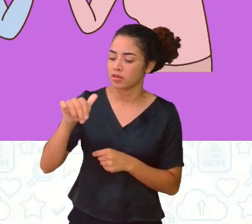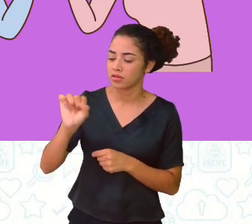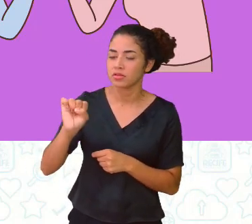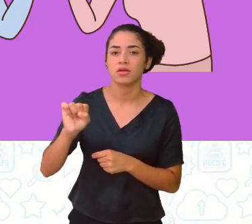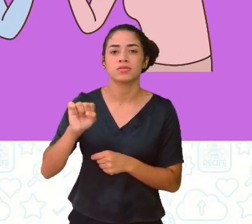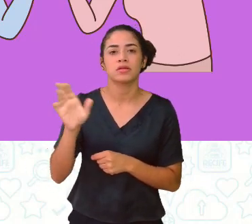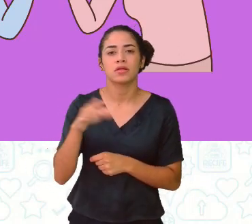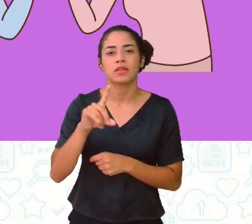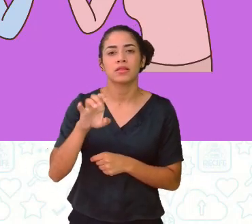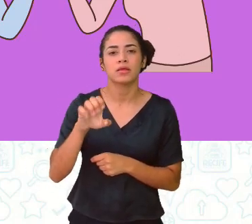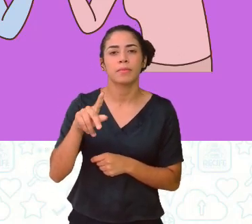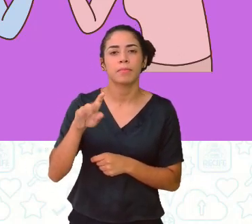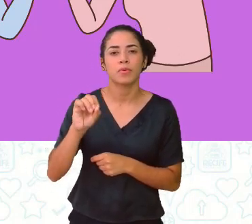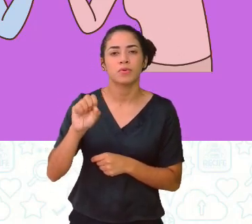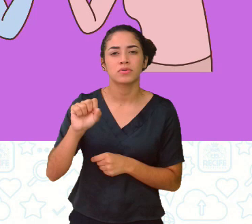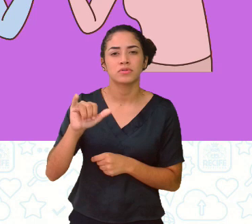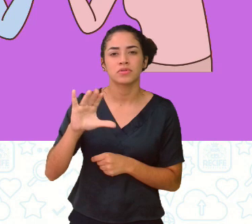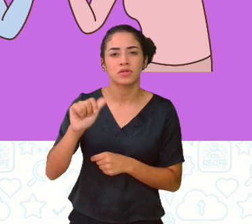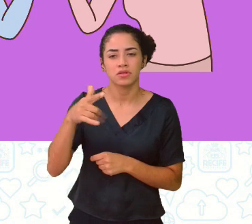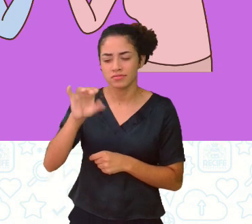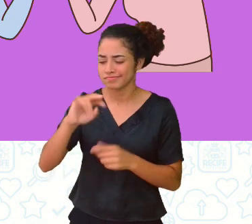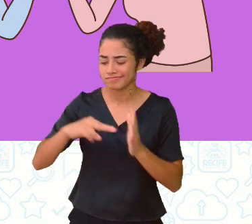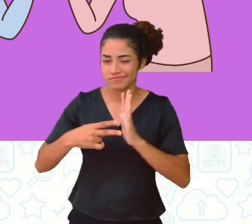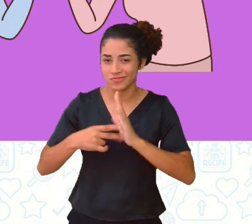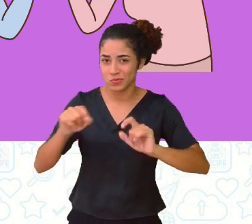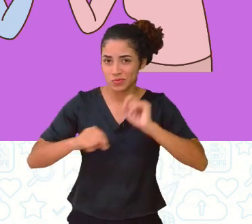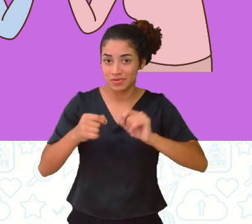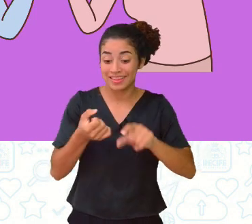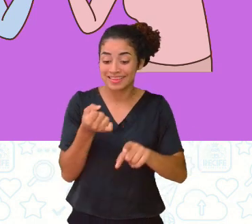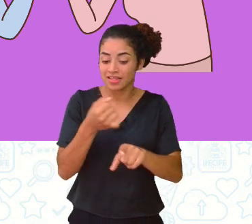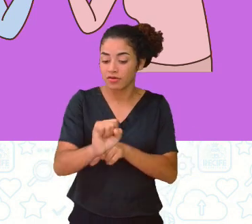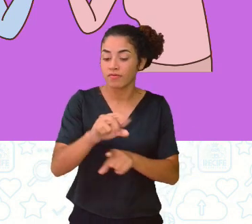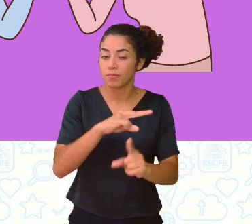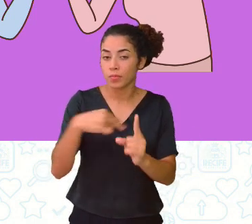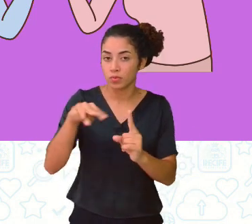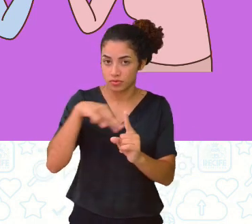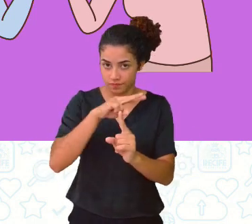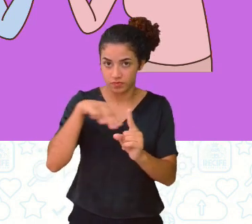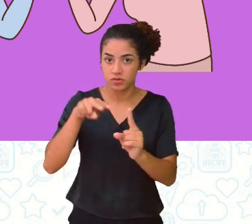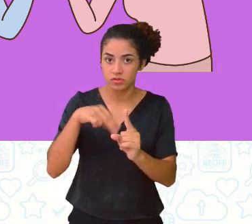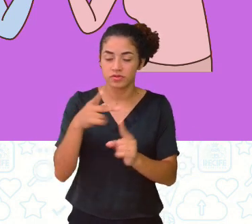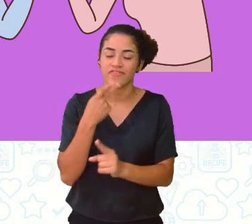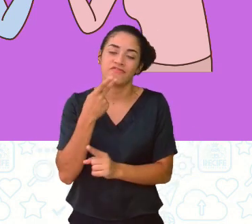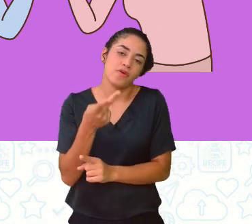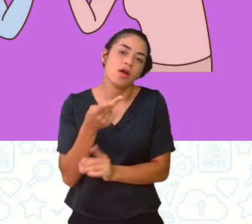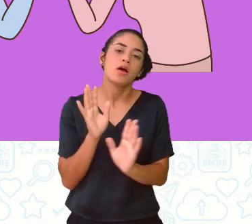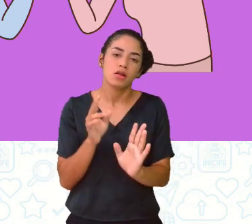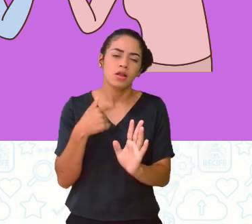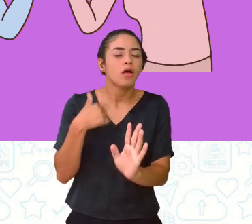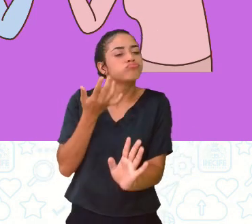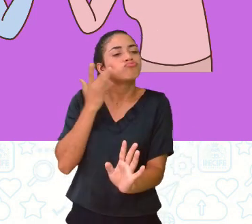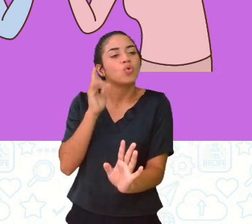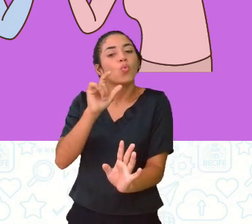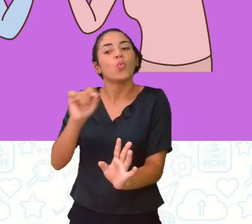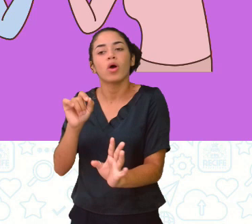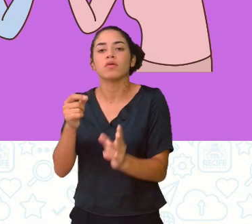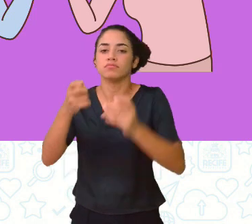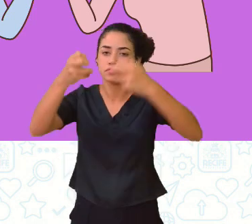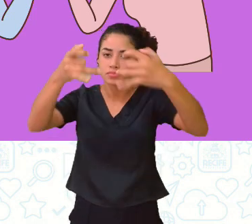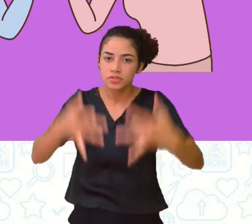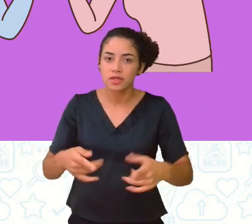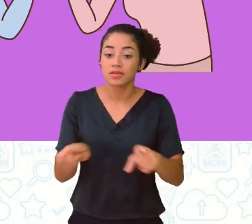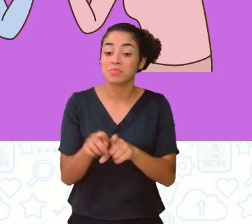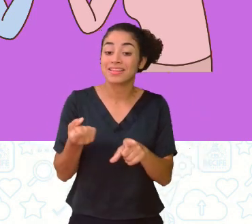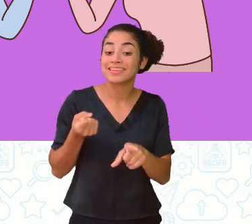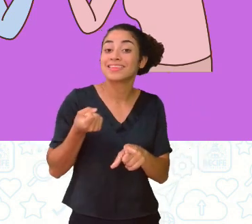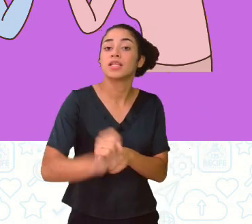Porque você defende um ponto de vista, então você vai dizer o que você acha e defender